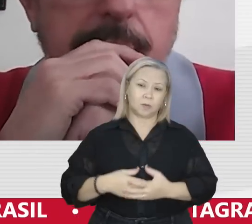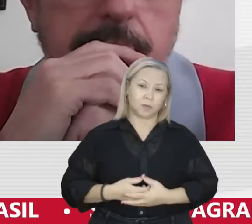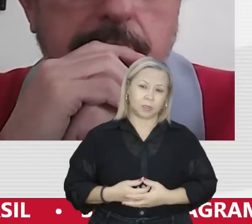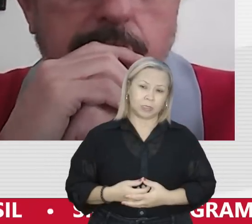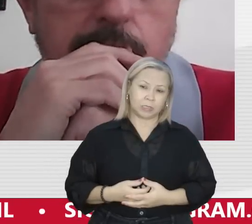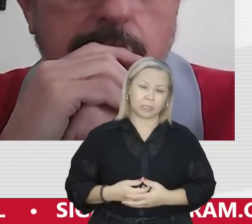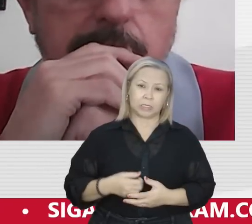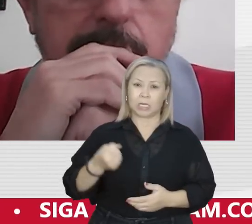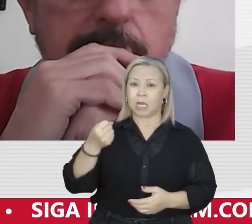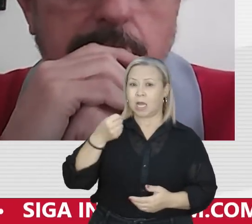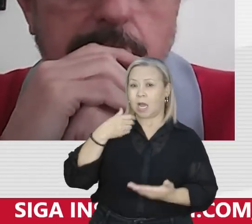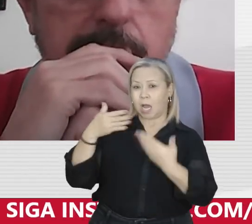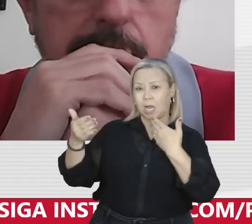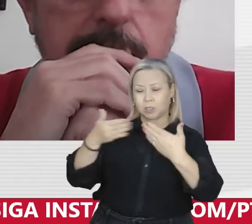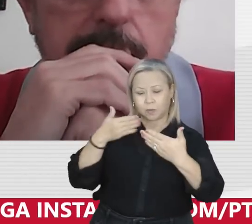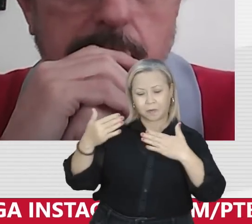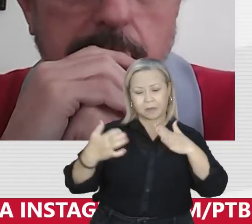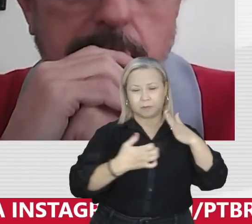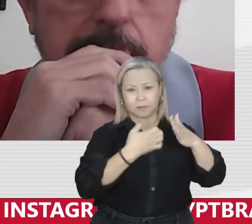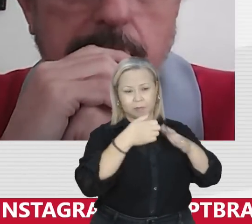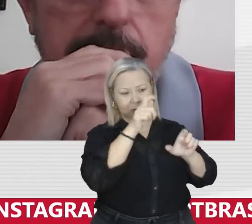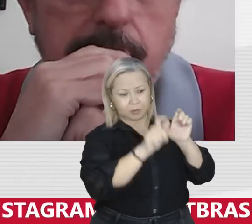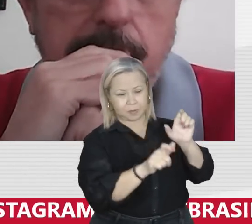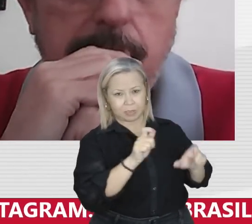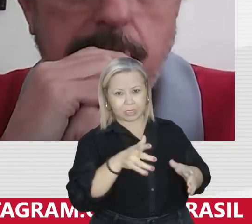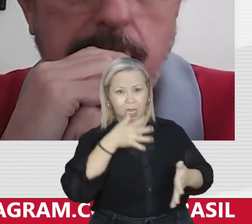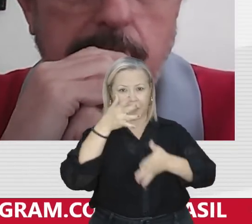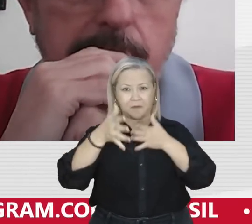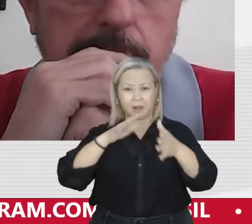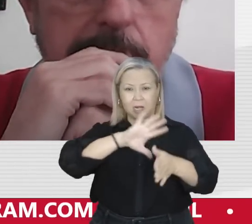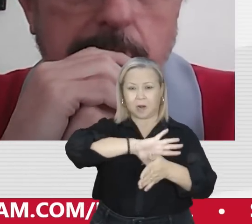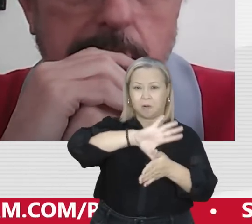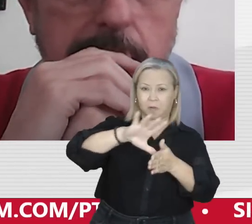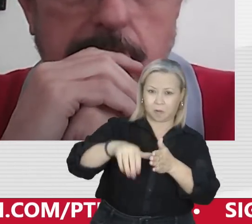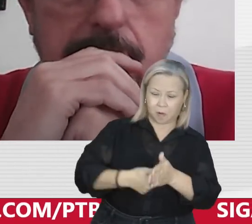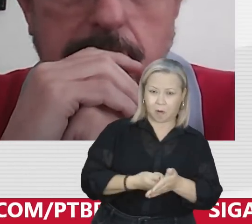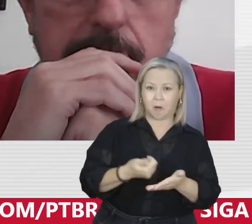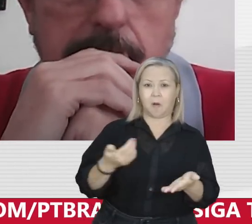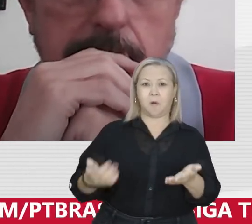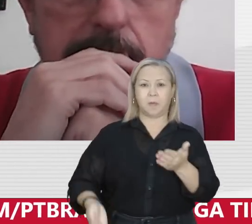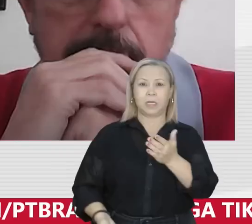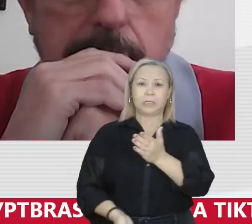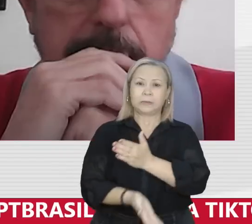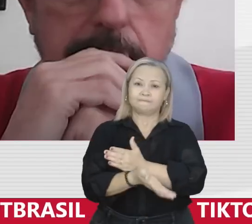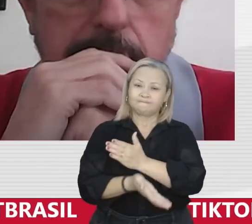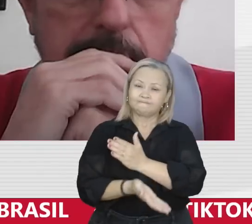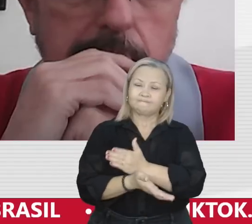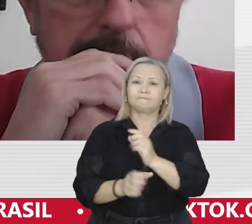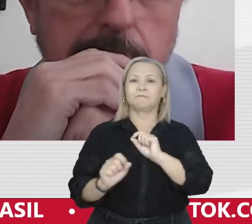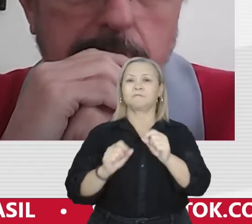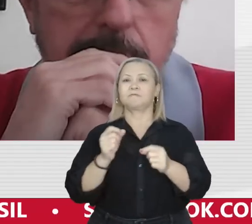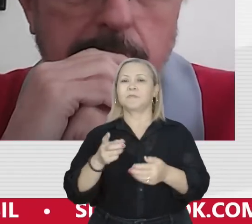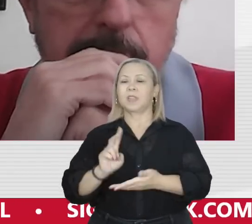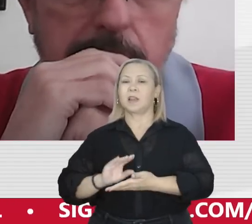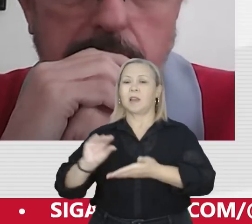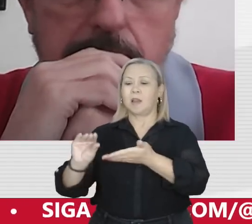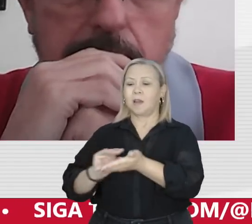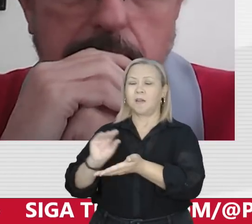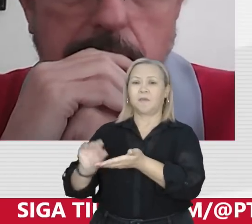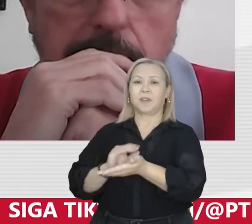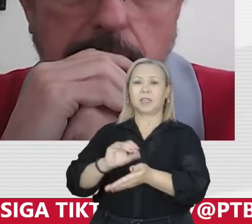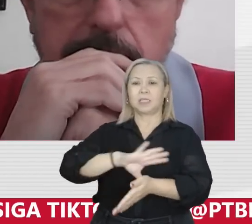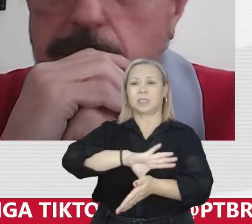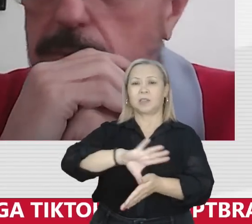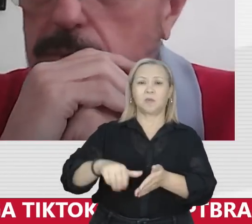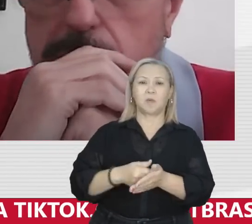as conversas de empresários falando sobre golpes, financiando golpes, vamos fazer um golpe assim, eu prefiro um golpe que seja assim,